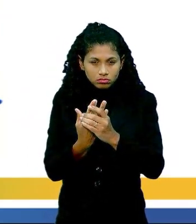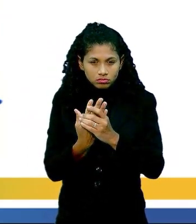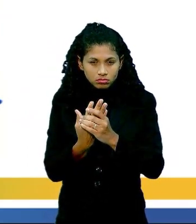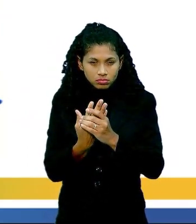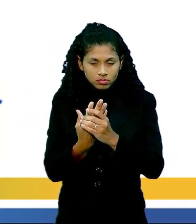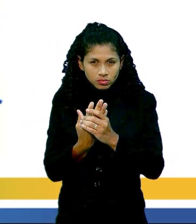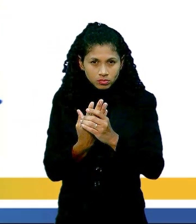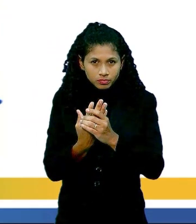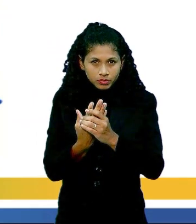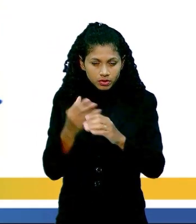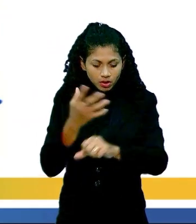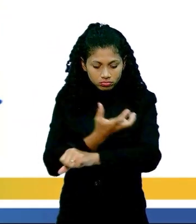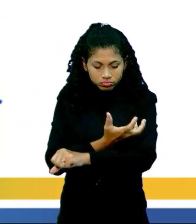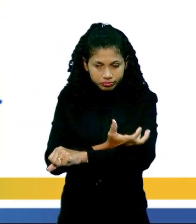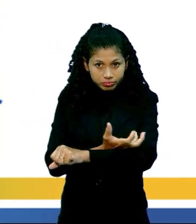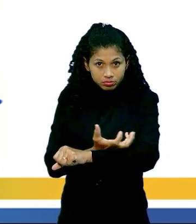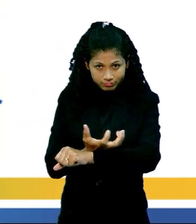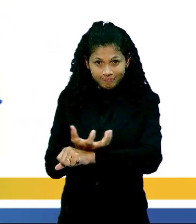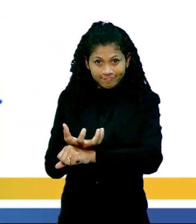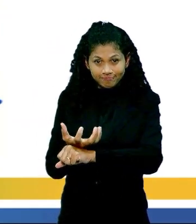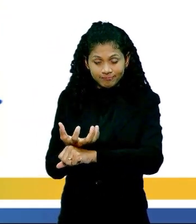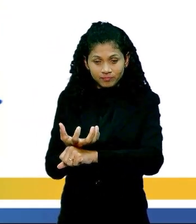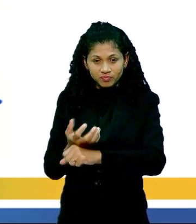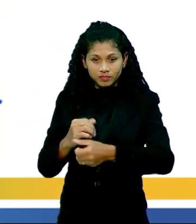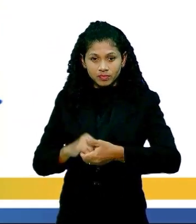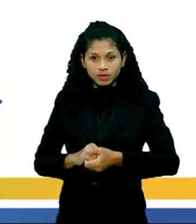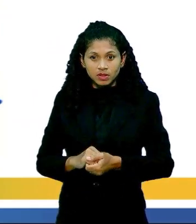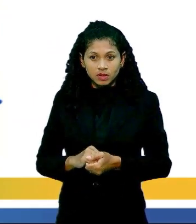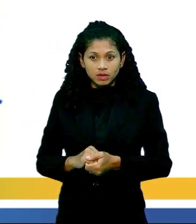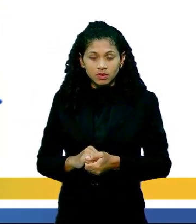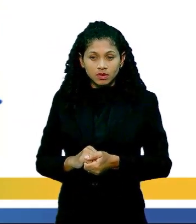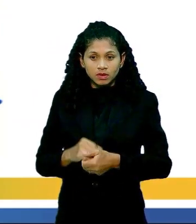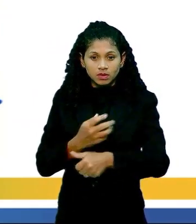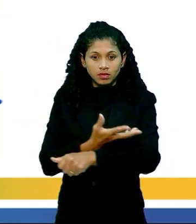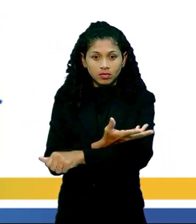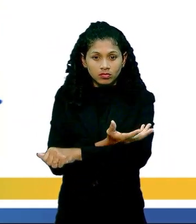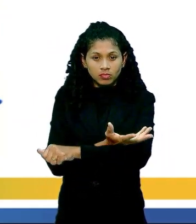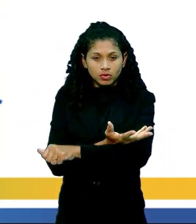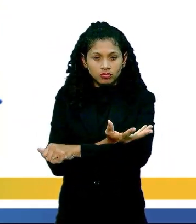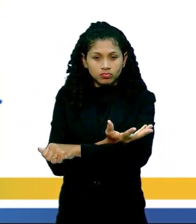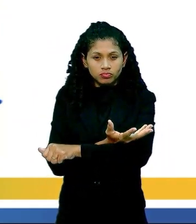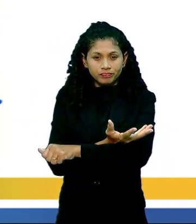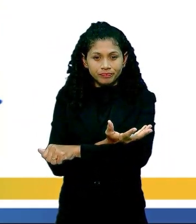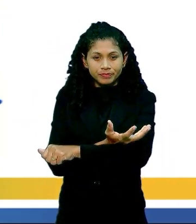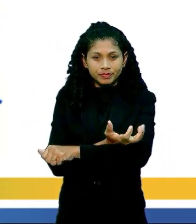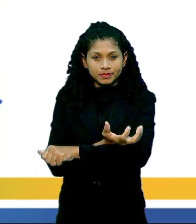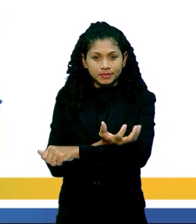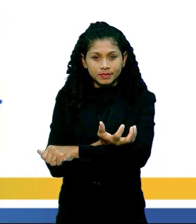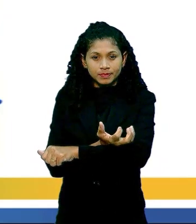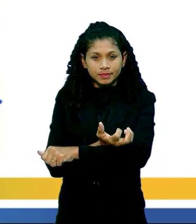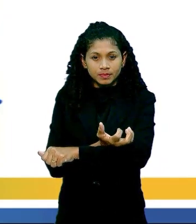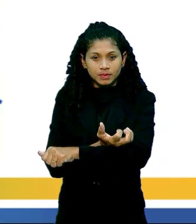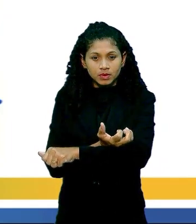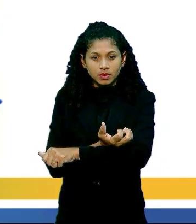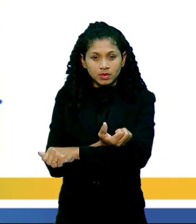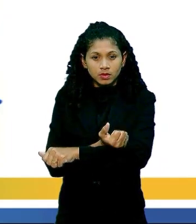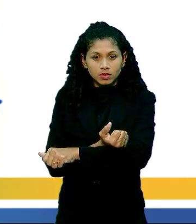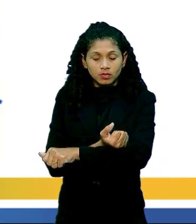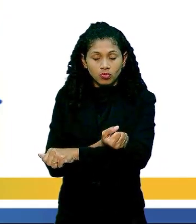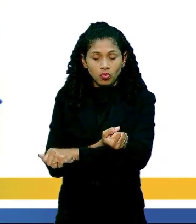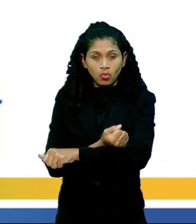aparentemente uma plantinha bem pequenininha. A gente chama essa espécie aí de espécie, ou essas espécies de